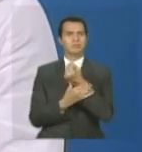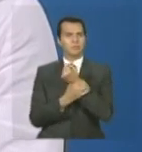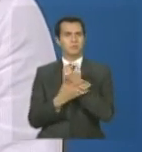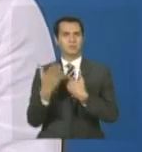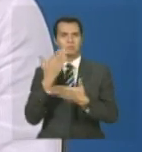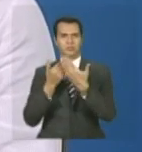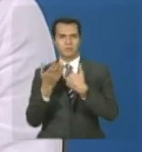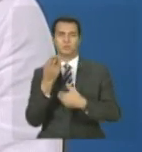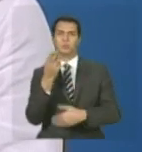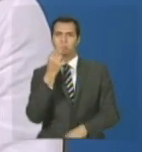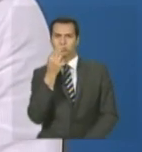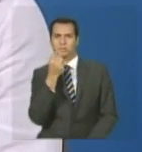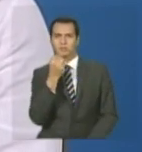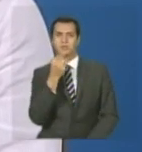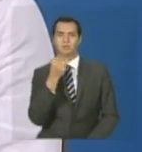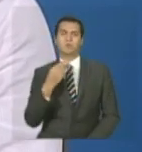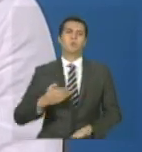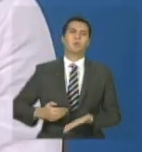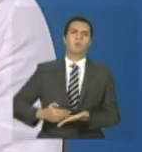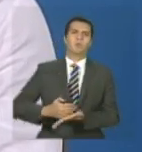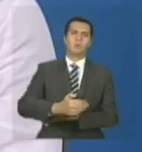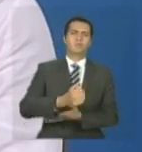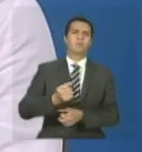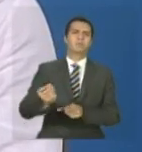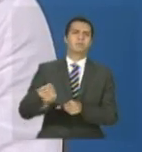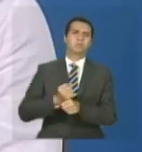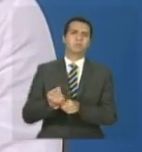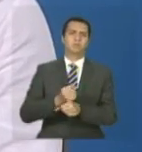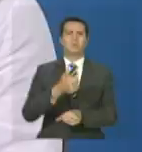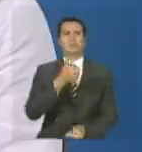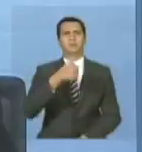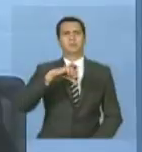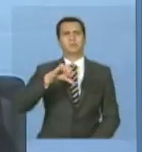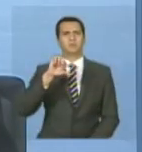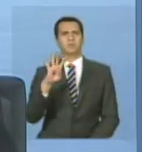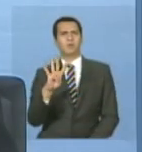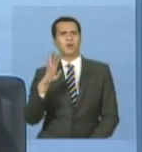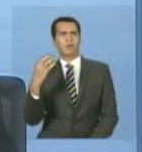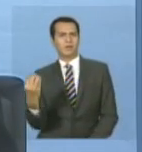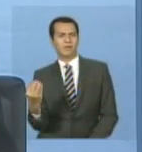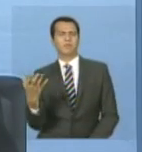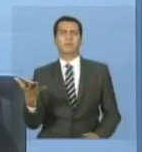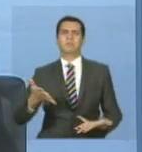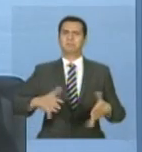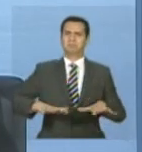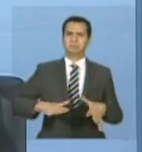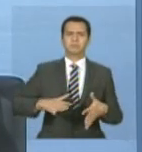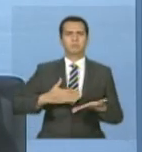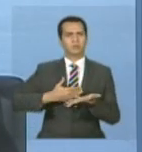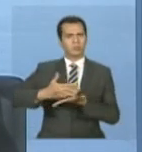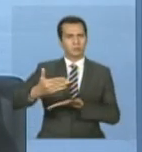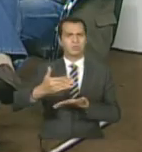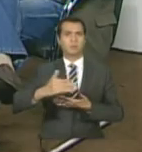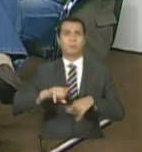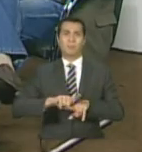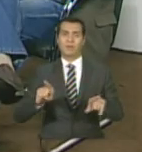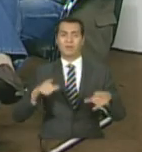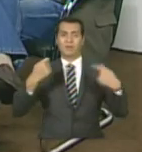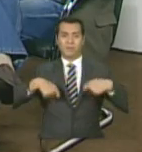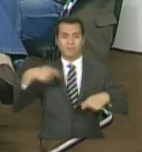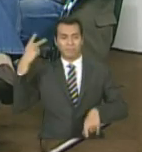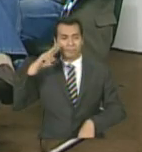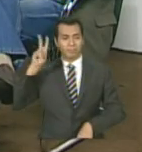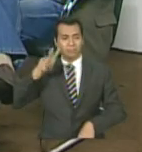nutricional, que vem desde, enfim, muitos anos, desde os anos 40, podemos dizer, mas não podemos esquecer que teve